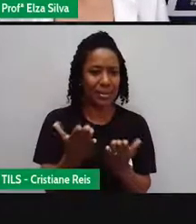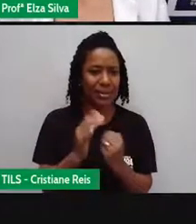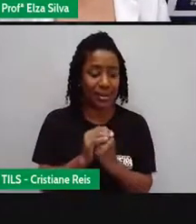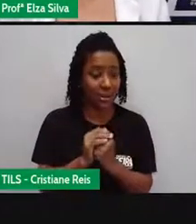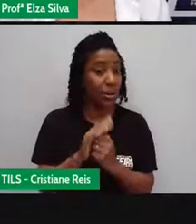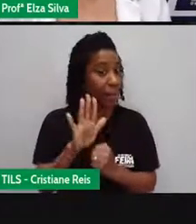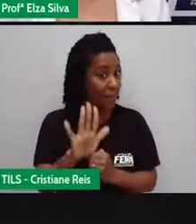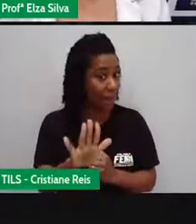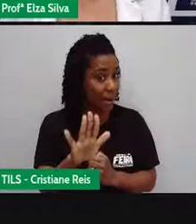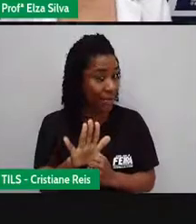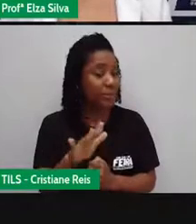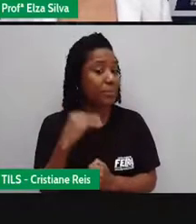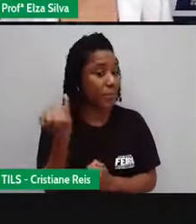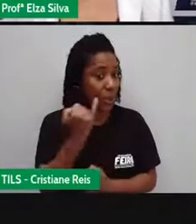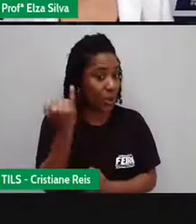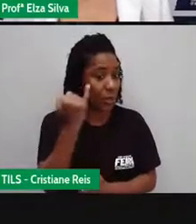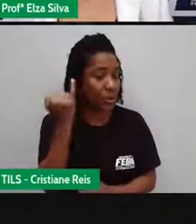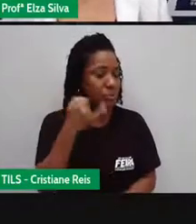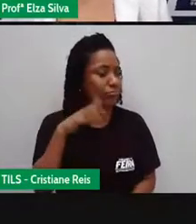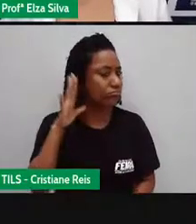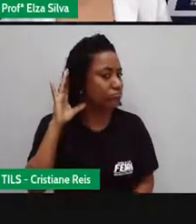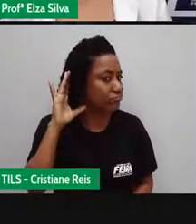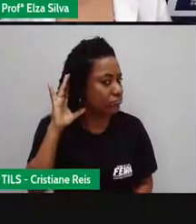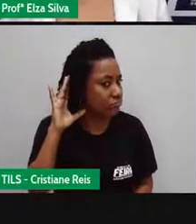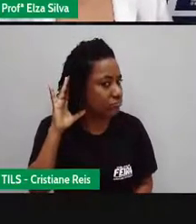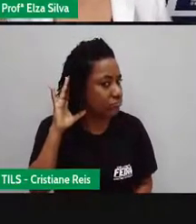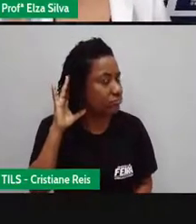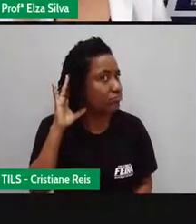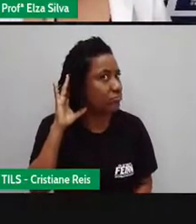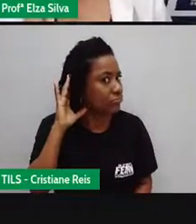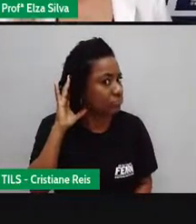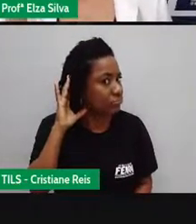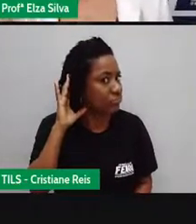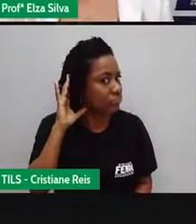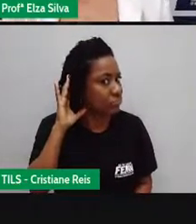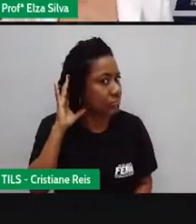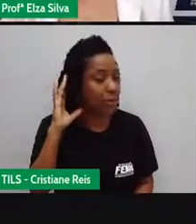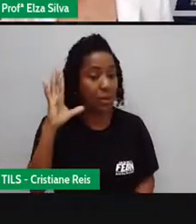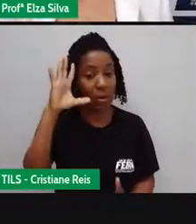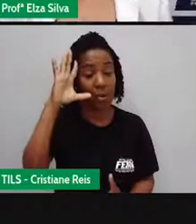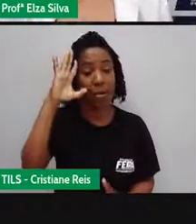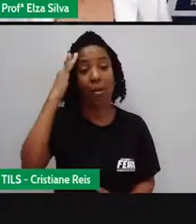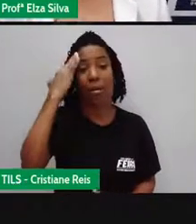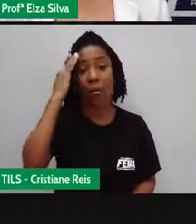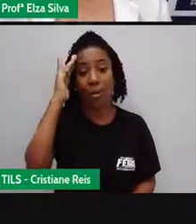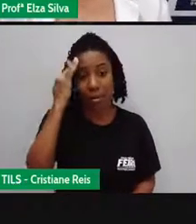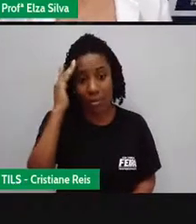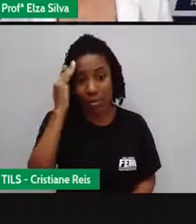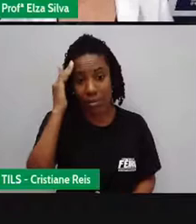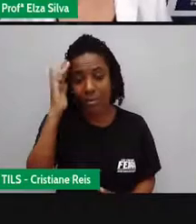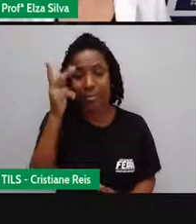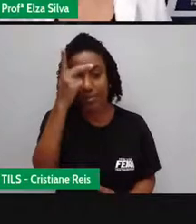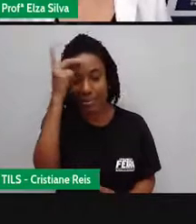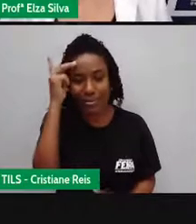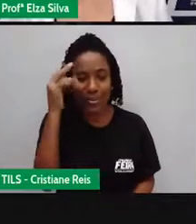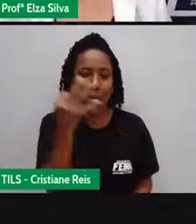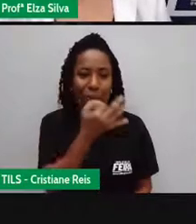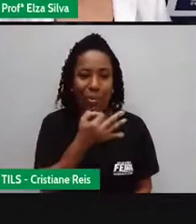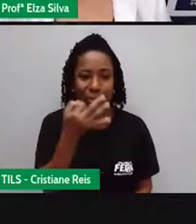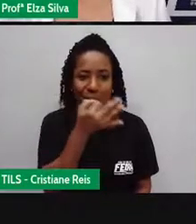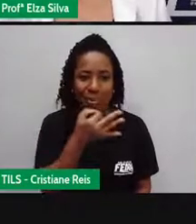vocês façam esse treino constantemente. Tentar entender o que as pessoas que falam